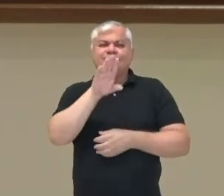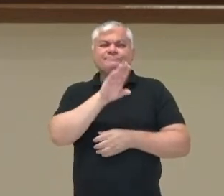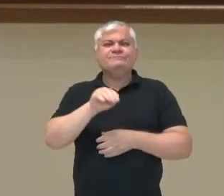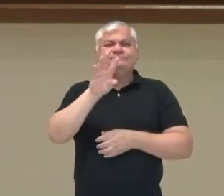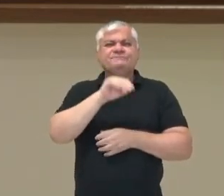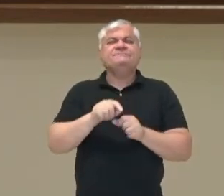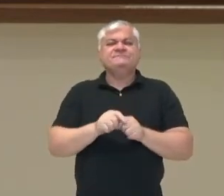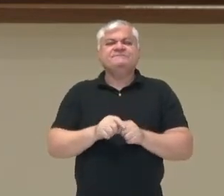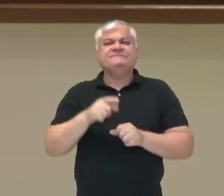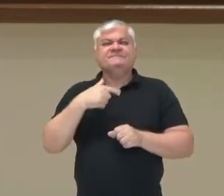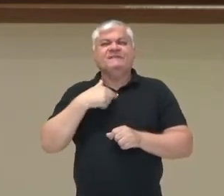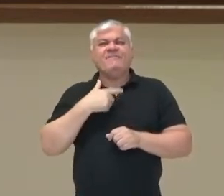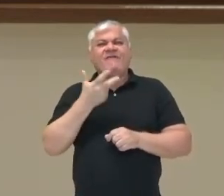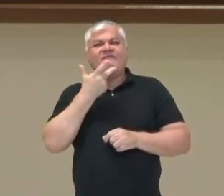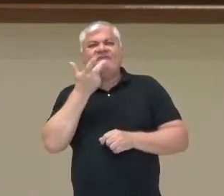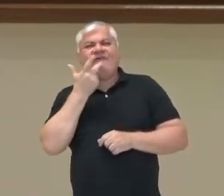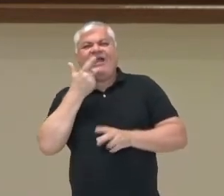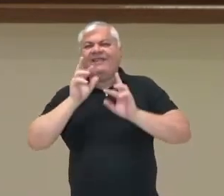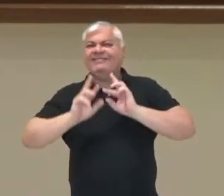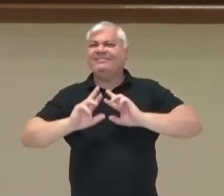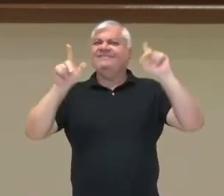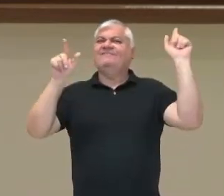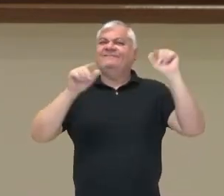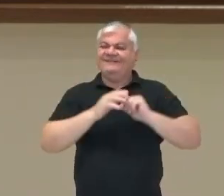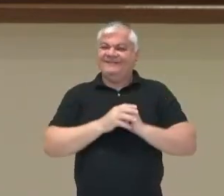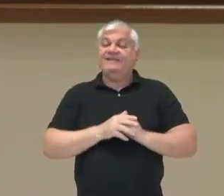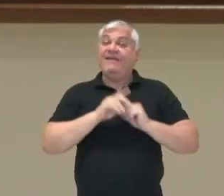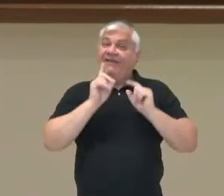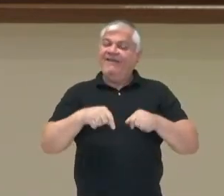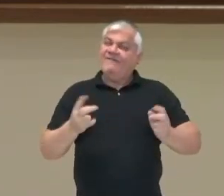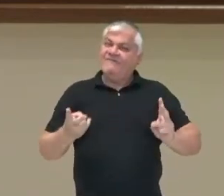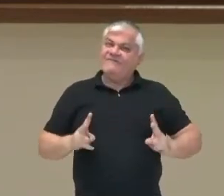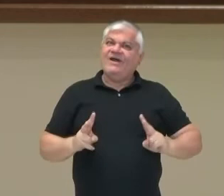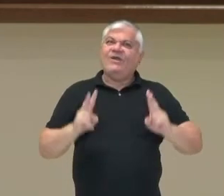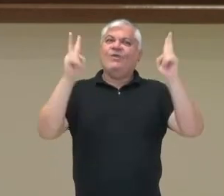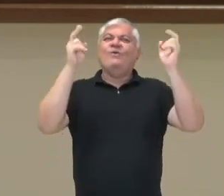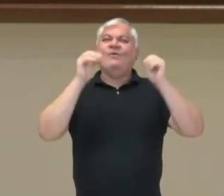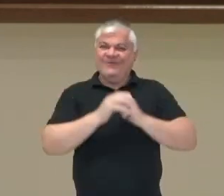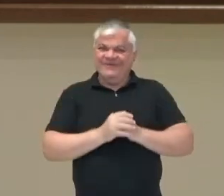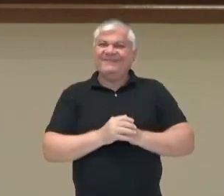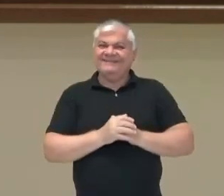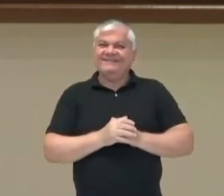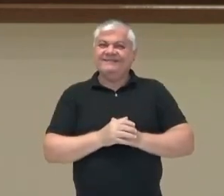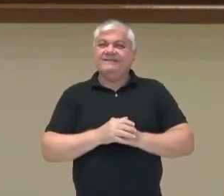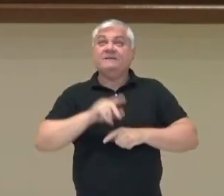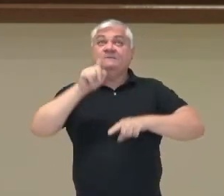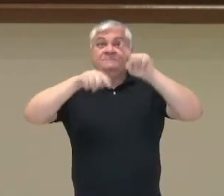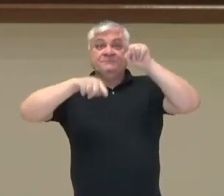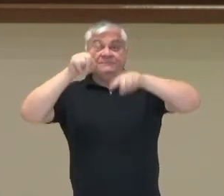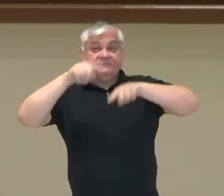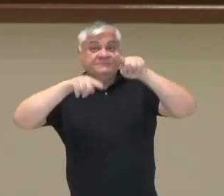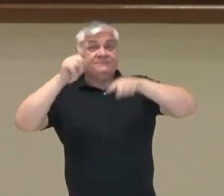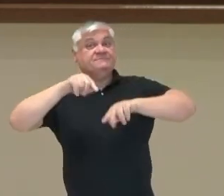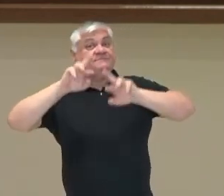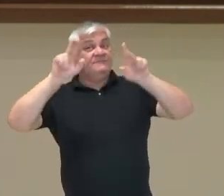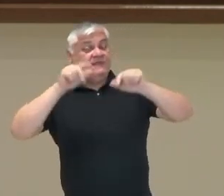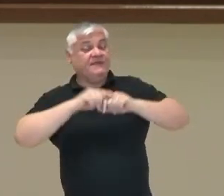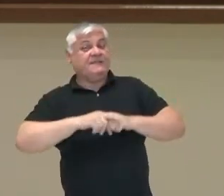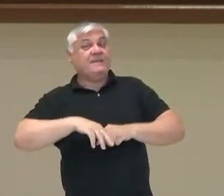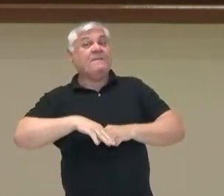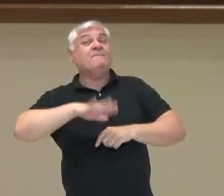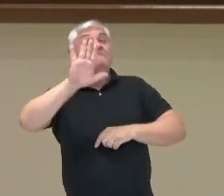o sotaque, né? Tudo isso é a riqueza, né? Existem diferenças? Existem. Mas nem por isso eu deixo